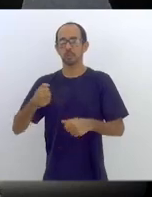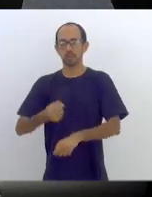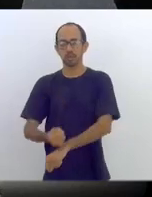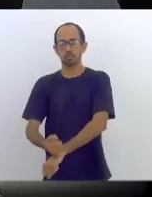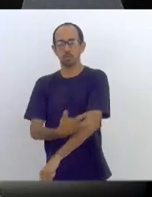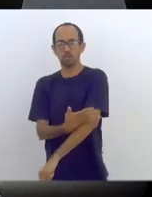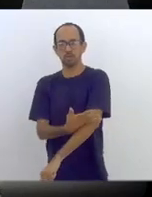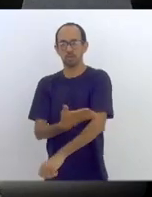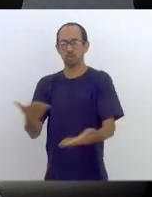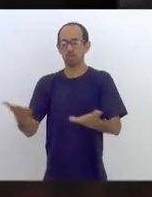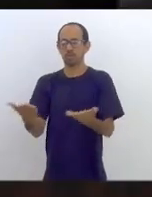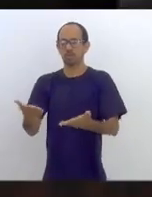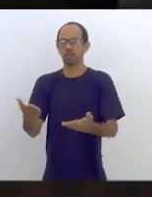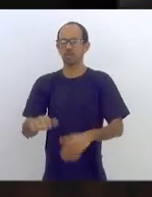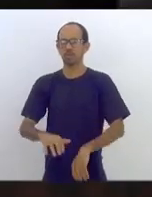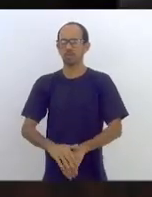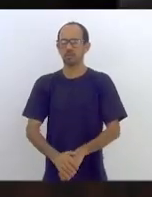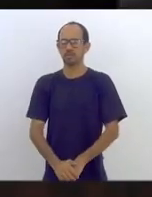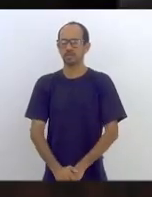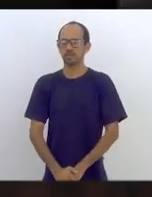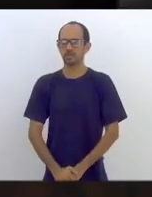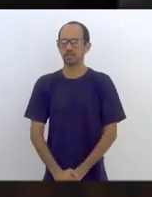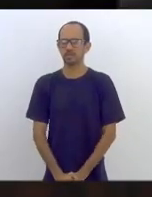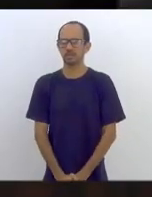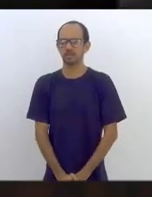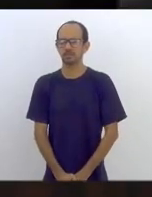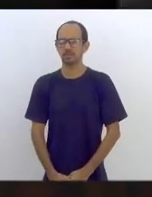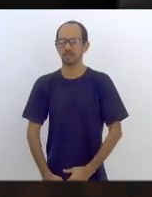noite. Maravilha, né?